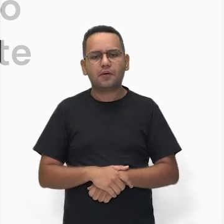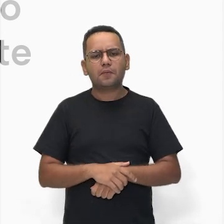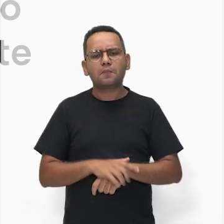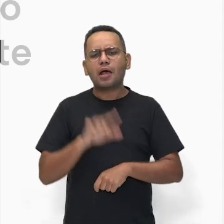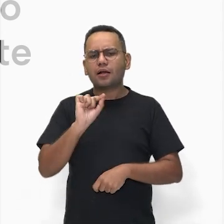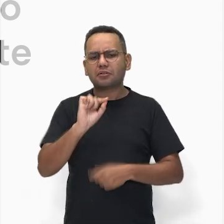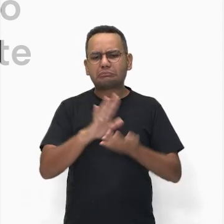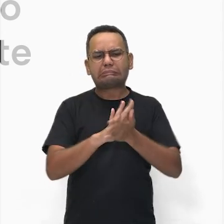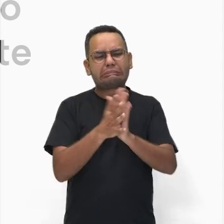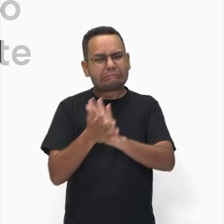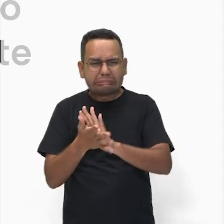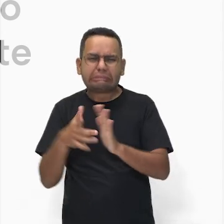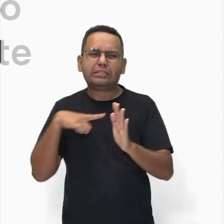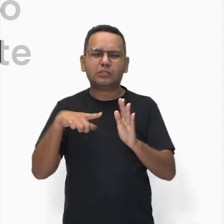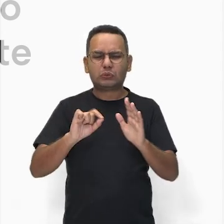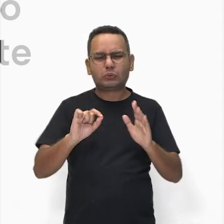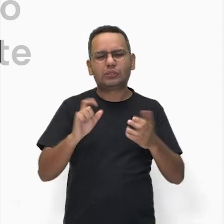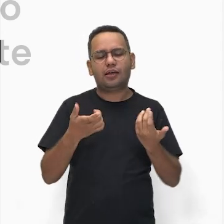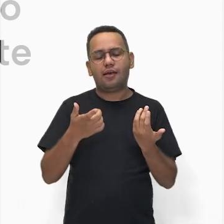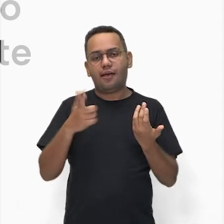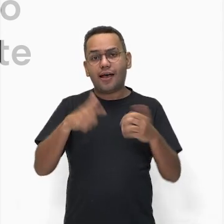Devastados pela consequência da seca de